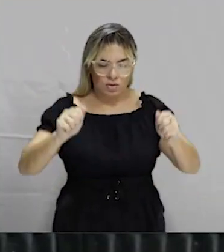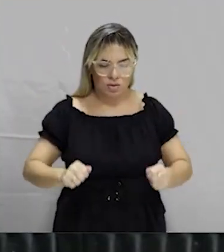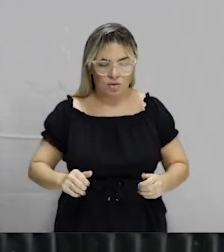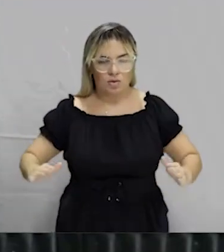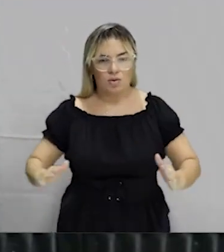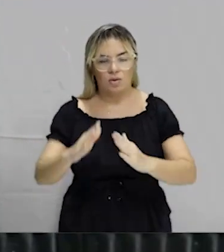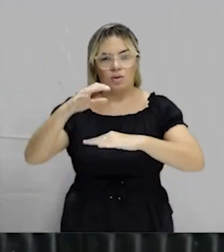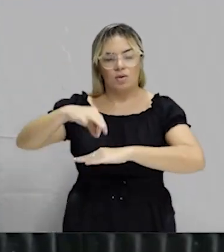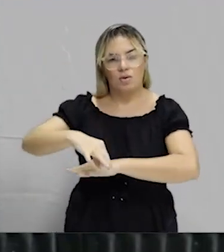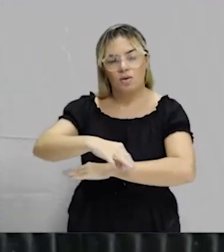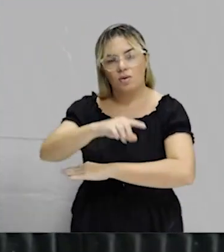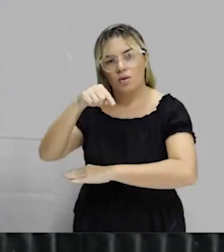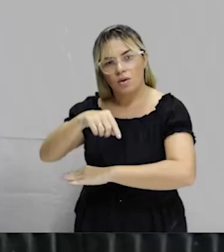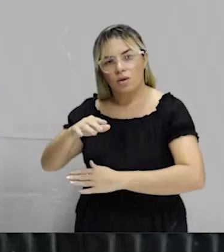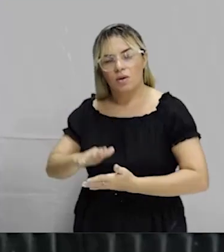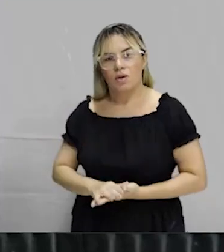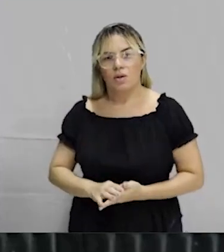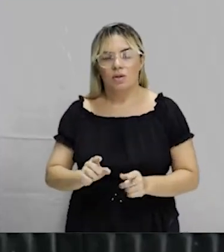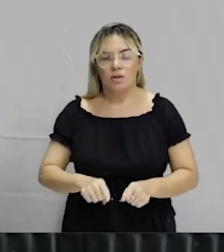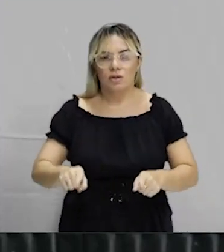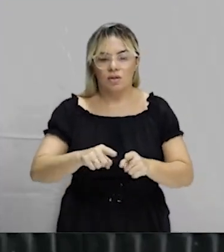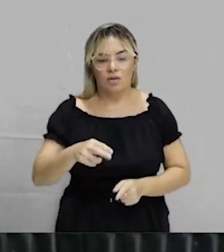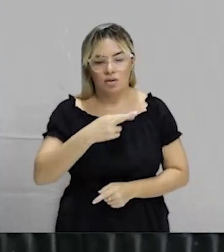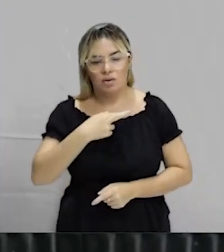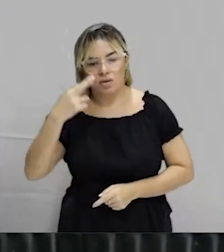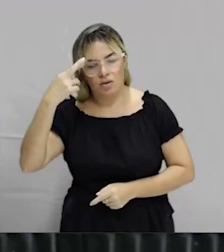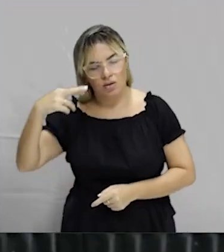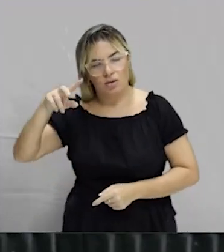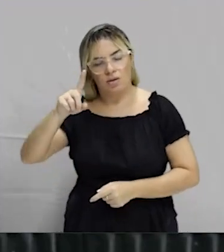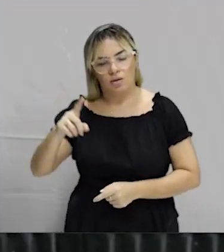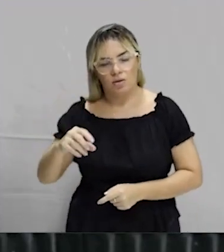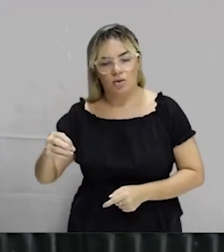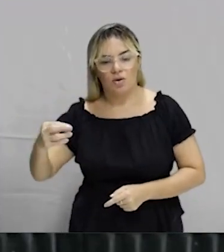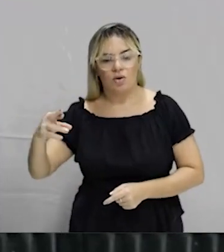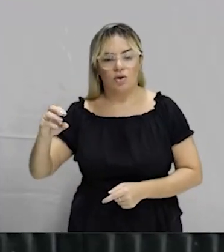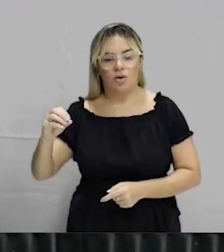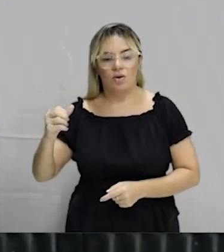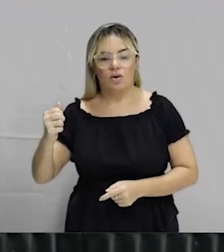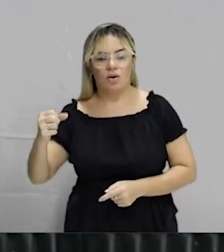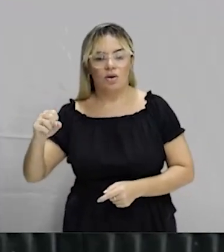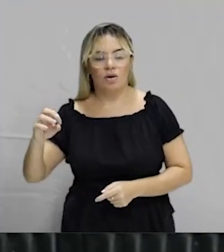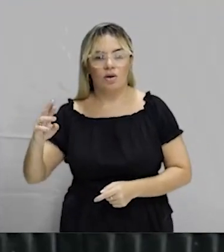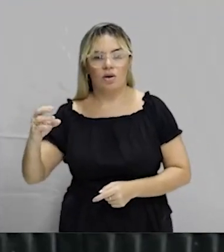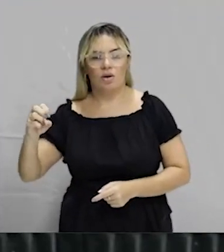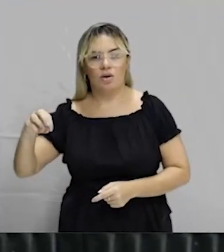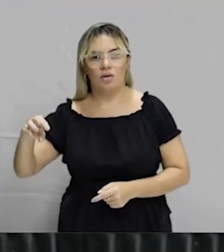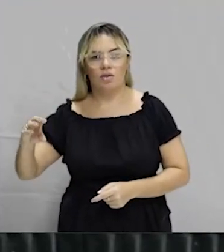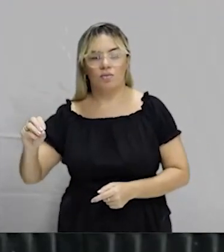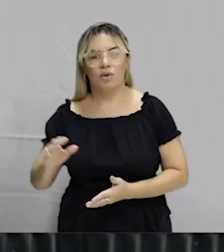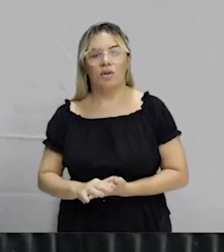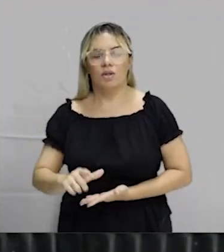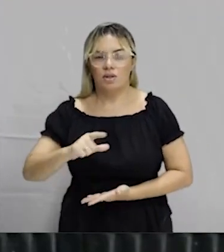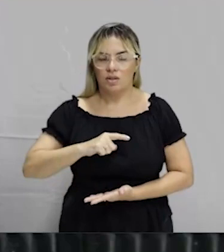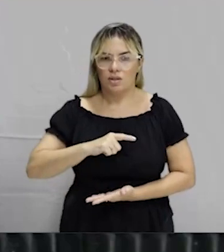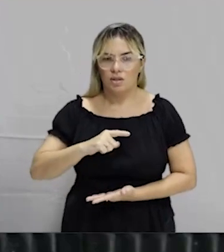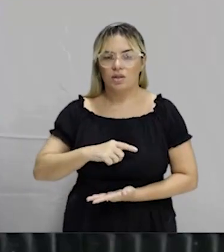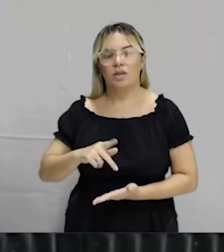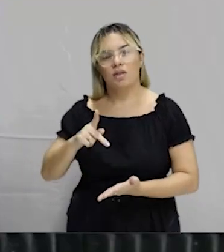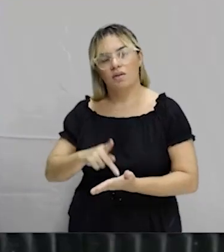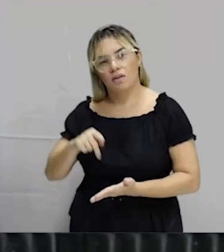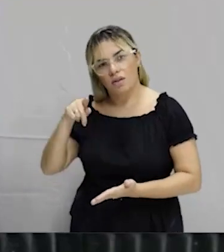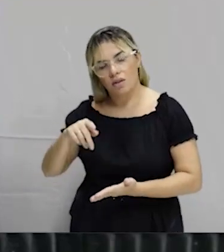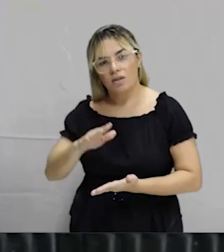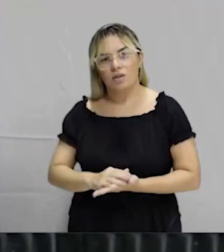ou até mesmo com a religião do zoroastrismo, que até hoje se faz presente e alguns territórios ali do Irã e